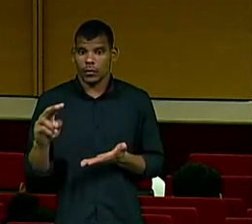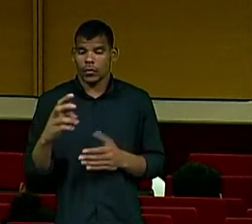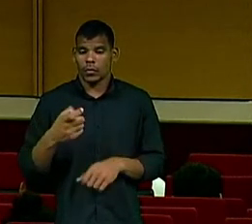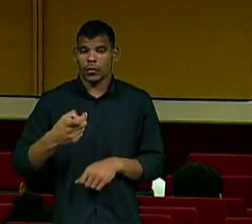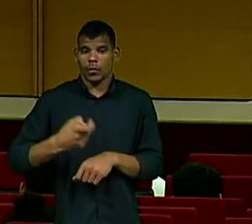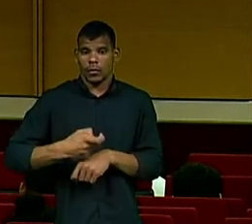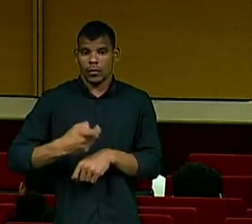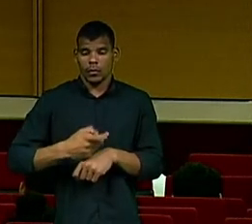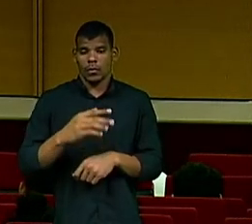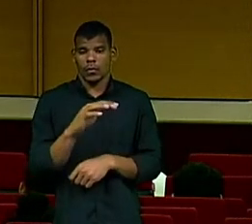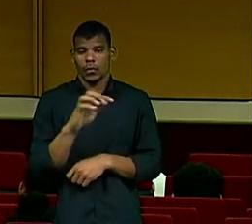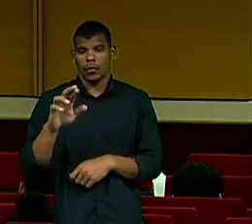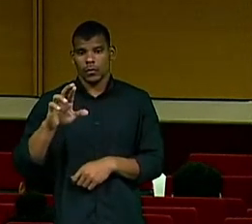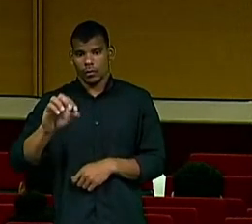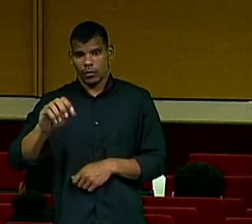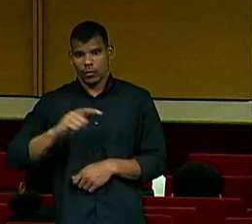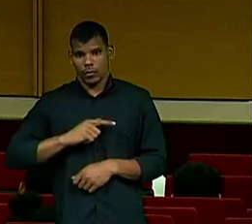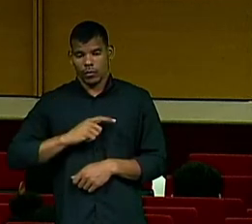Ferro